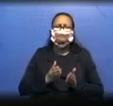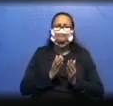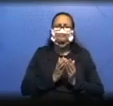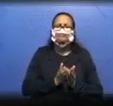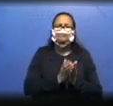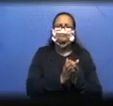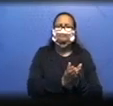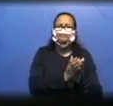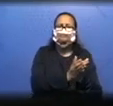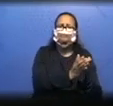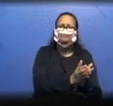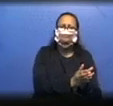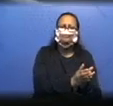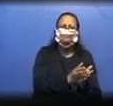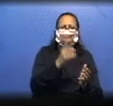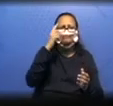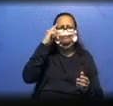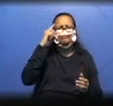Atlântico,